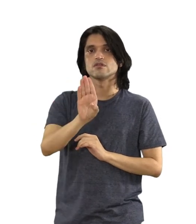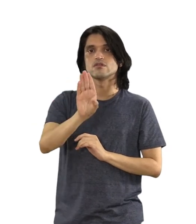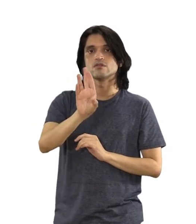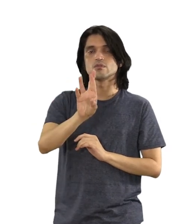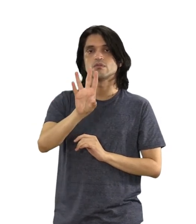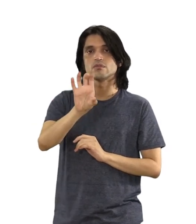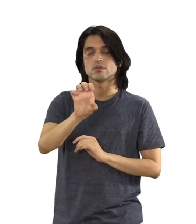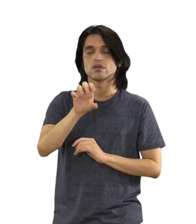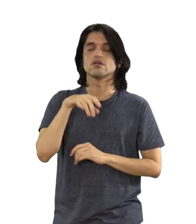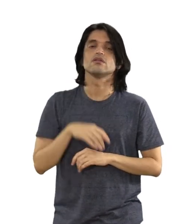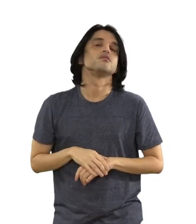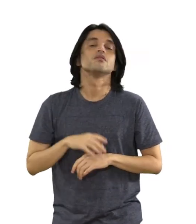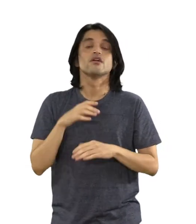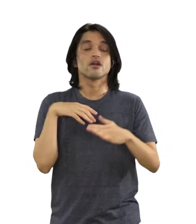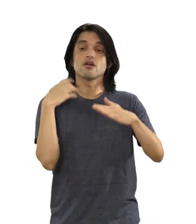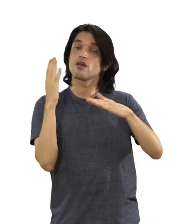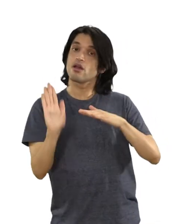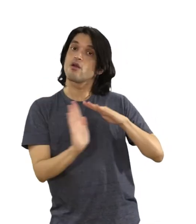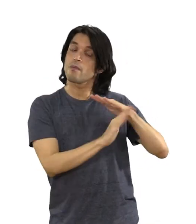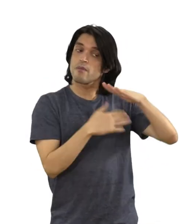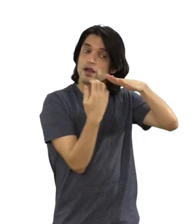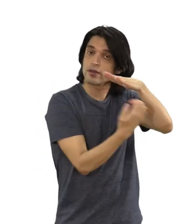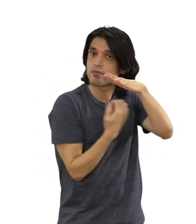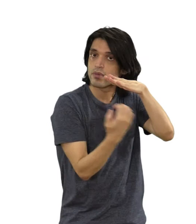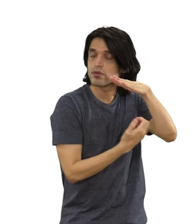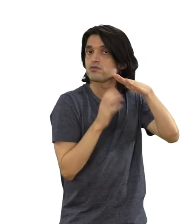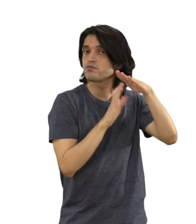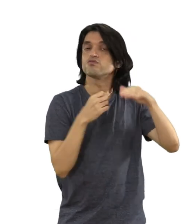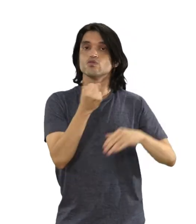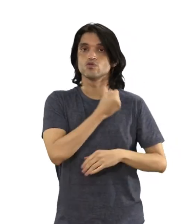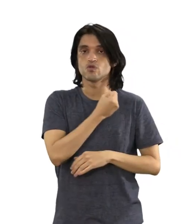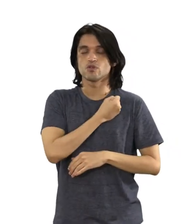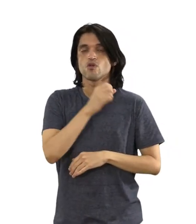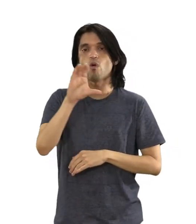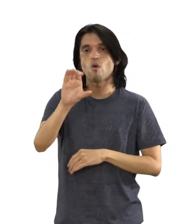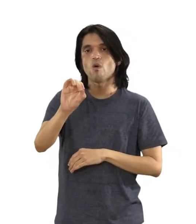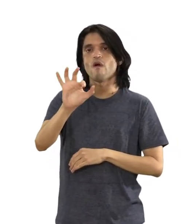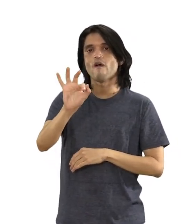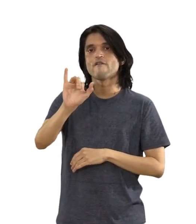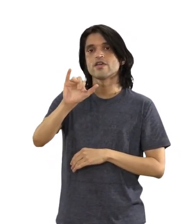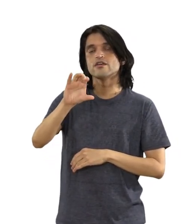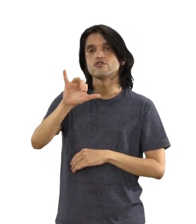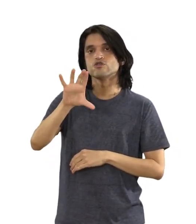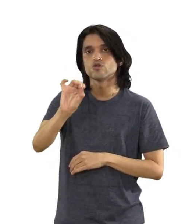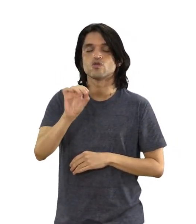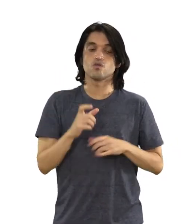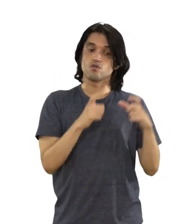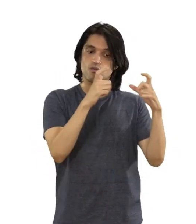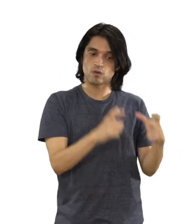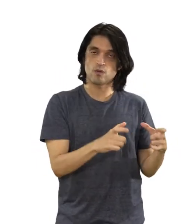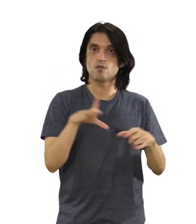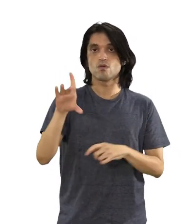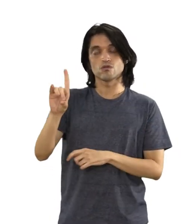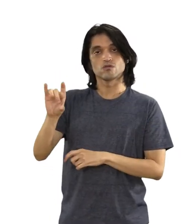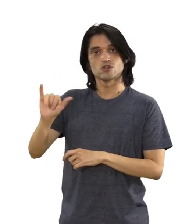Timbre, quando pertence a uma repartição ou uma empresa. Número do ofício, local e